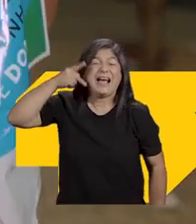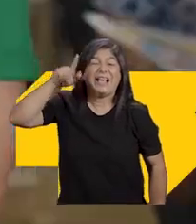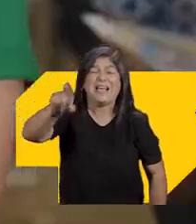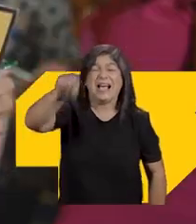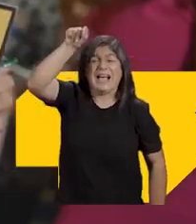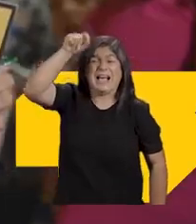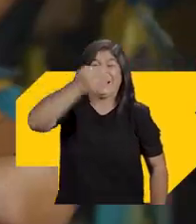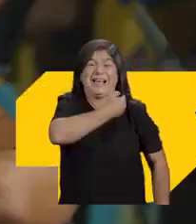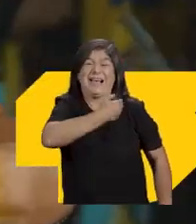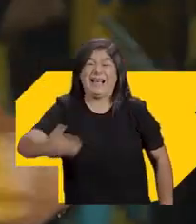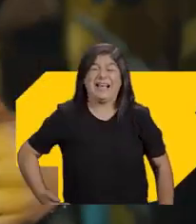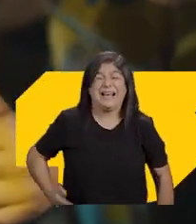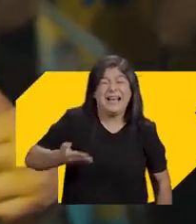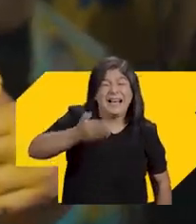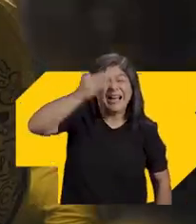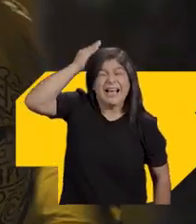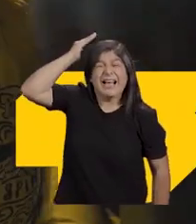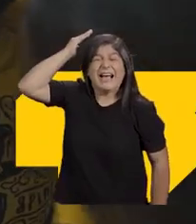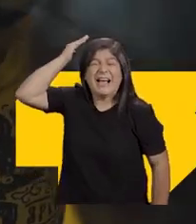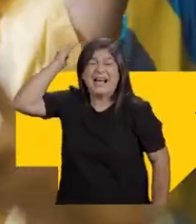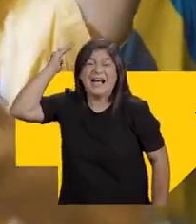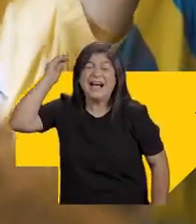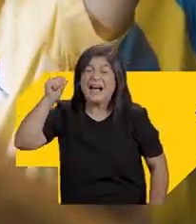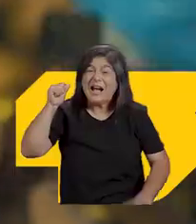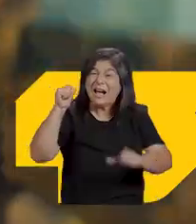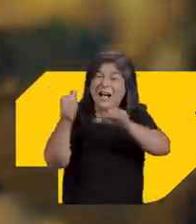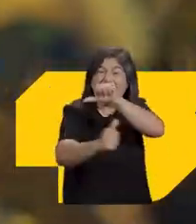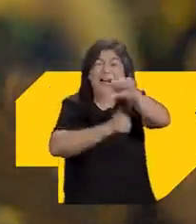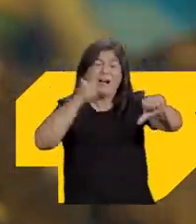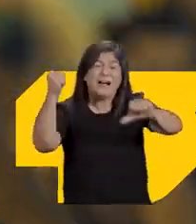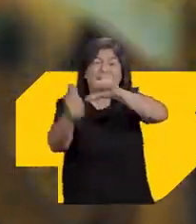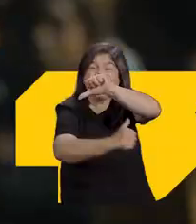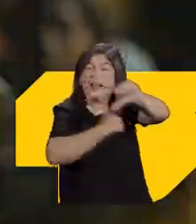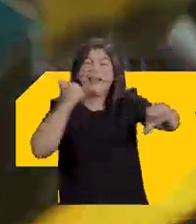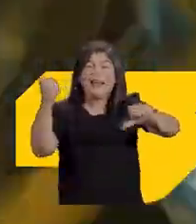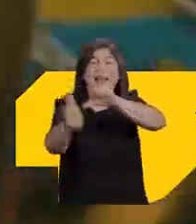virou, agora é Pedro pra governador.